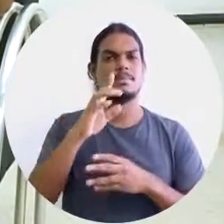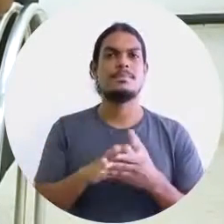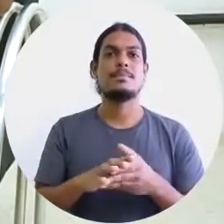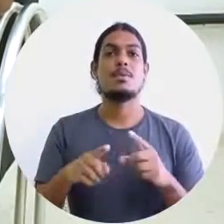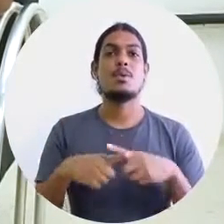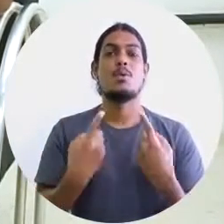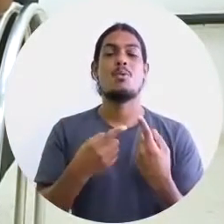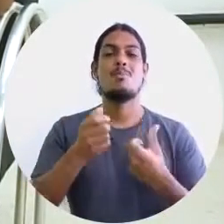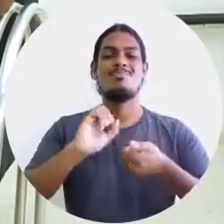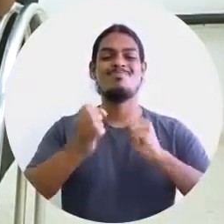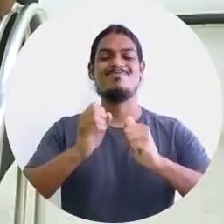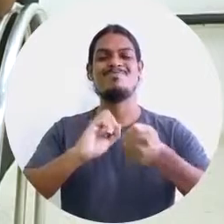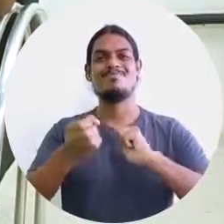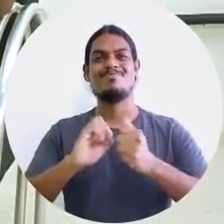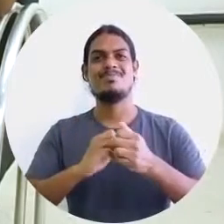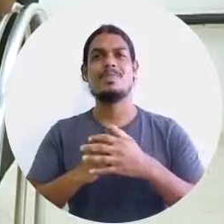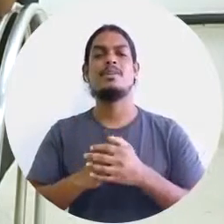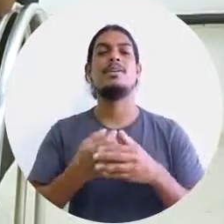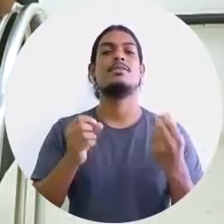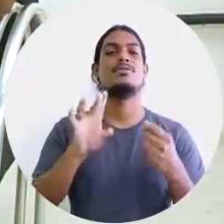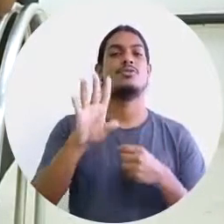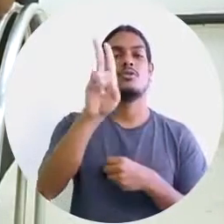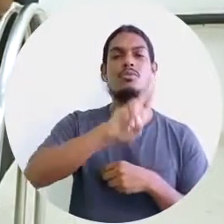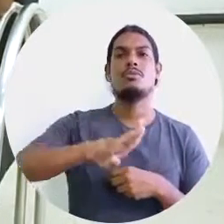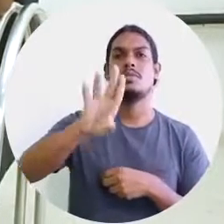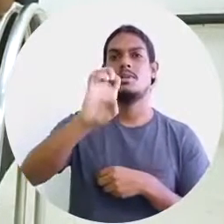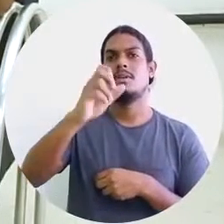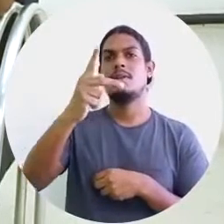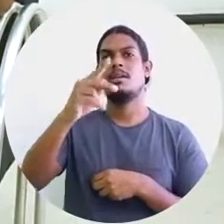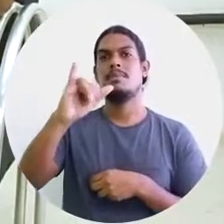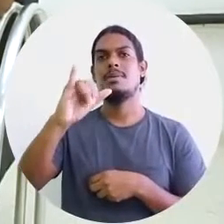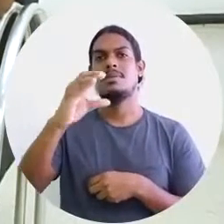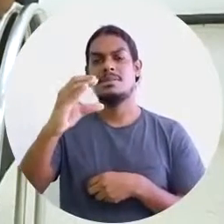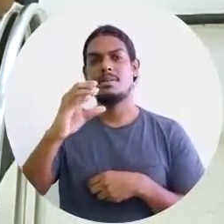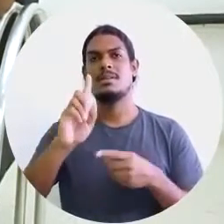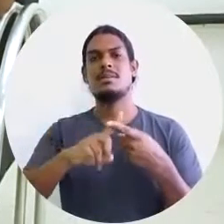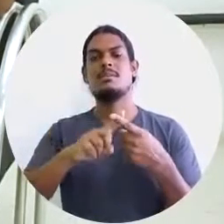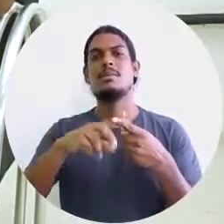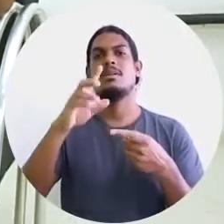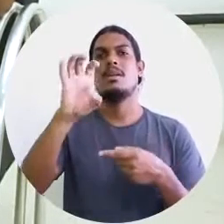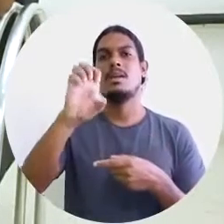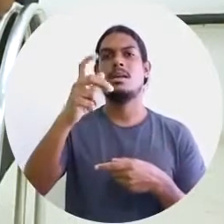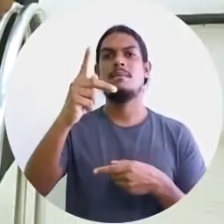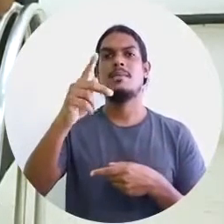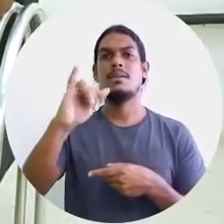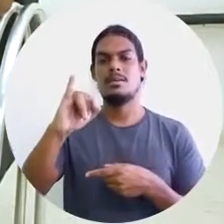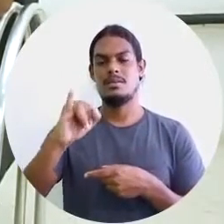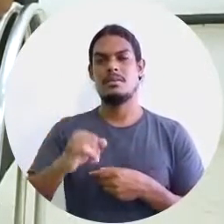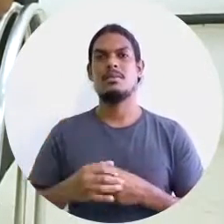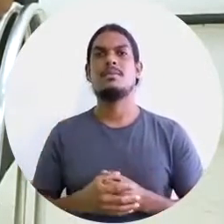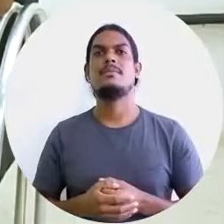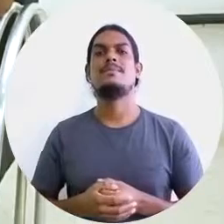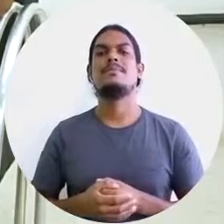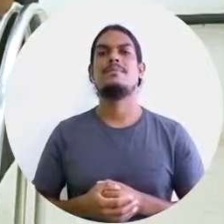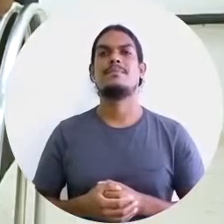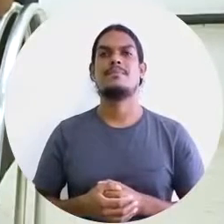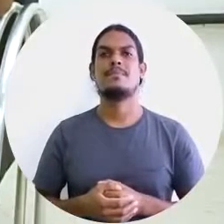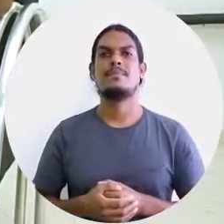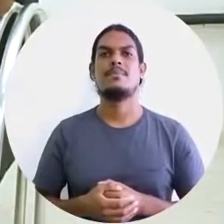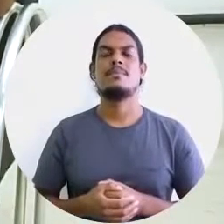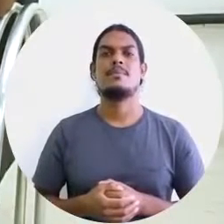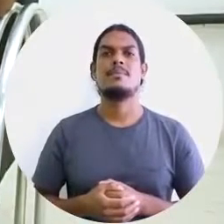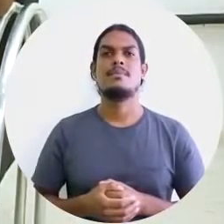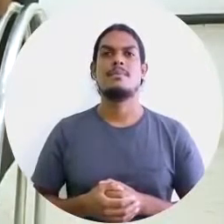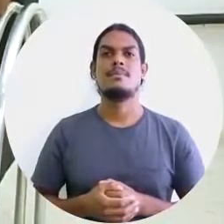controlar isso vai exatamente do EPC e do EPI. Então você pode fazer a contenção